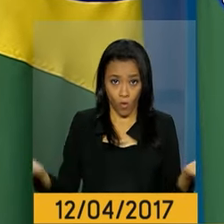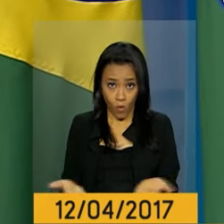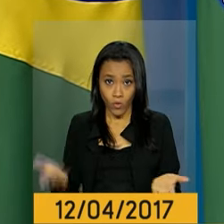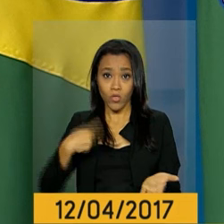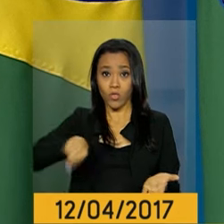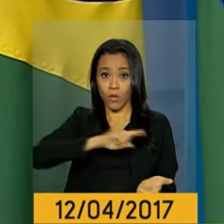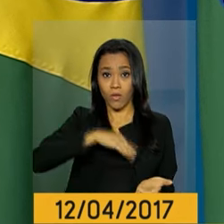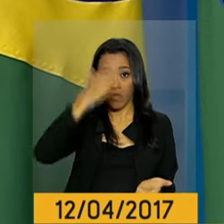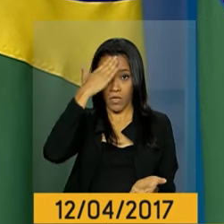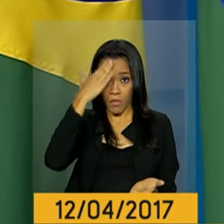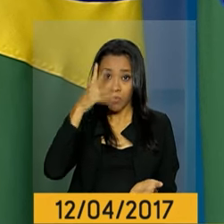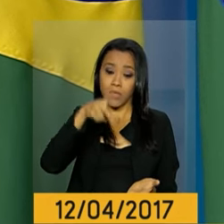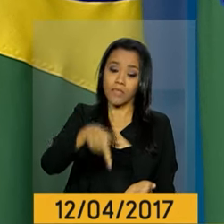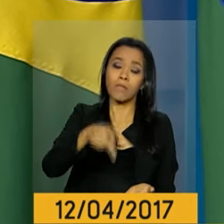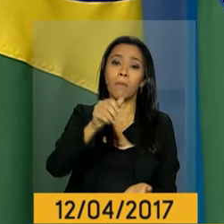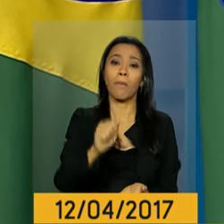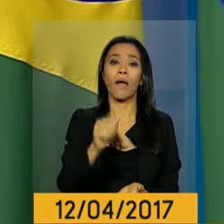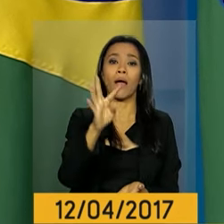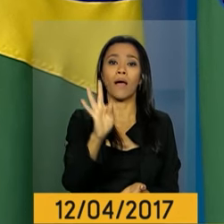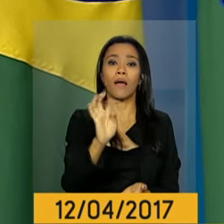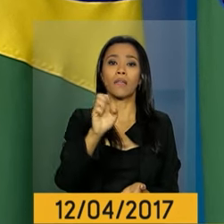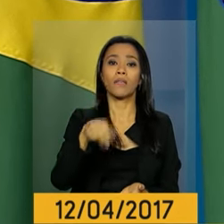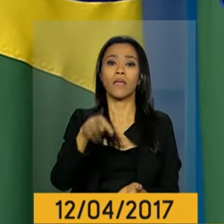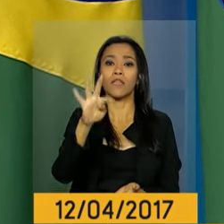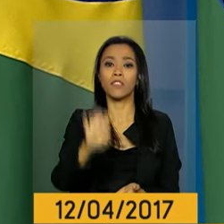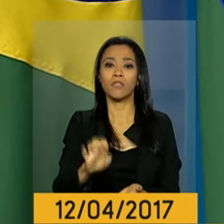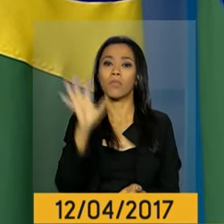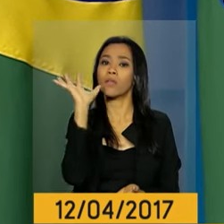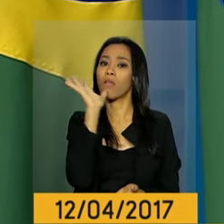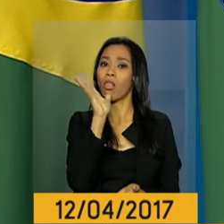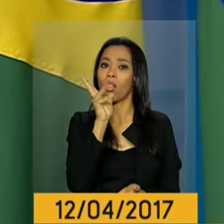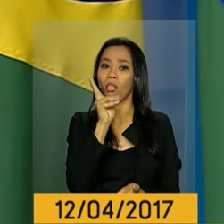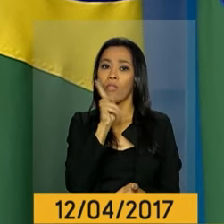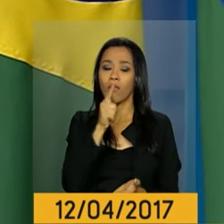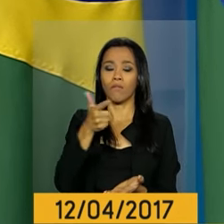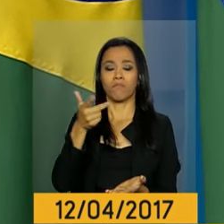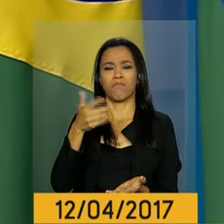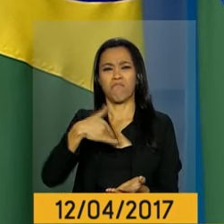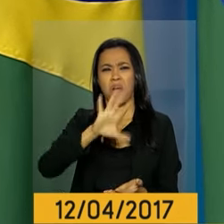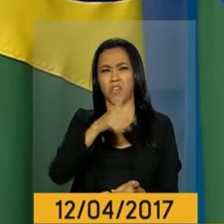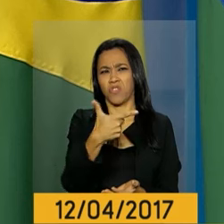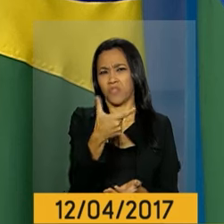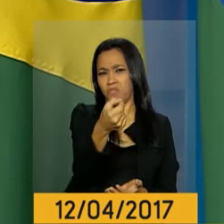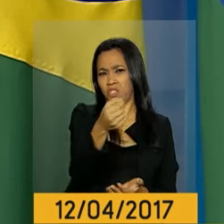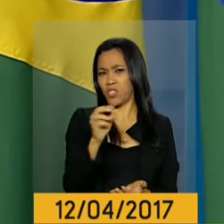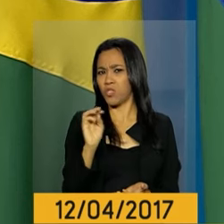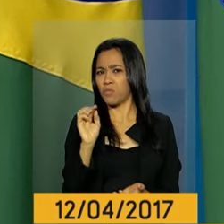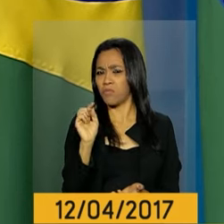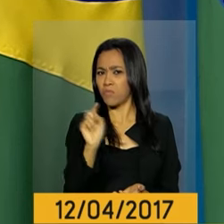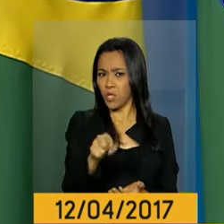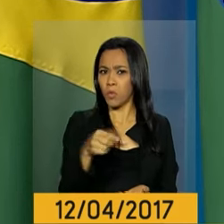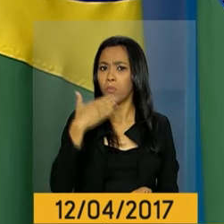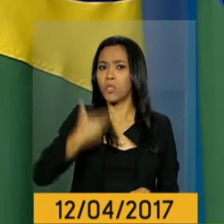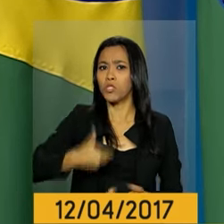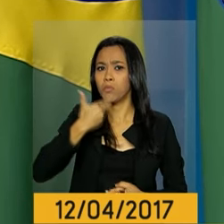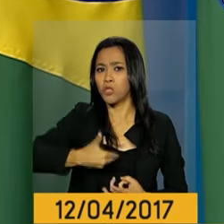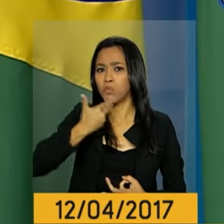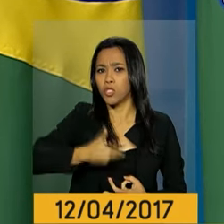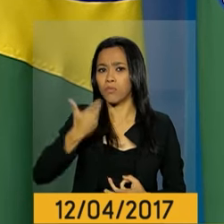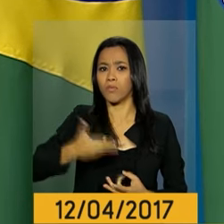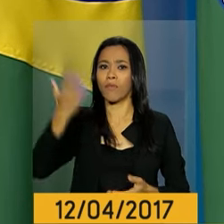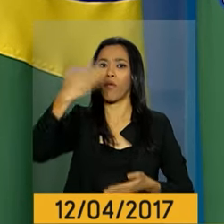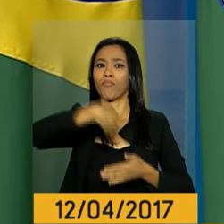não caminhavam aliás Marco parece que mais de 20.000 pedidos estavam